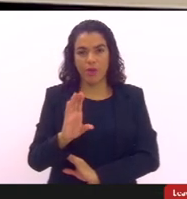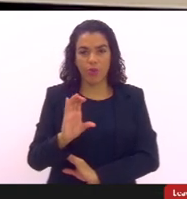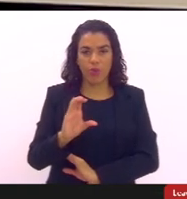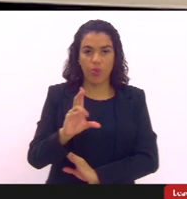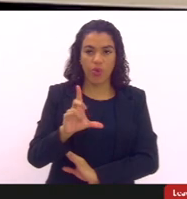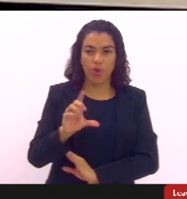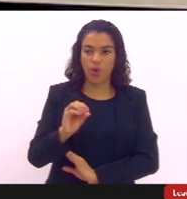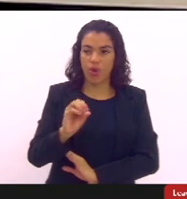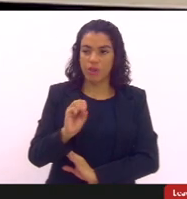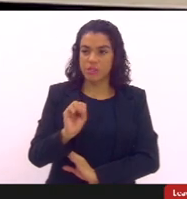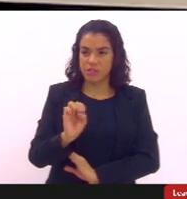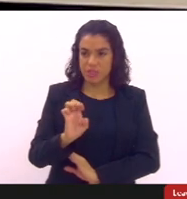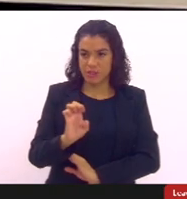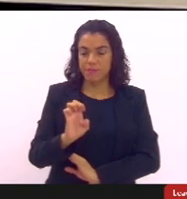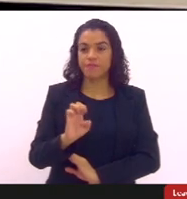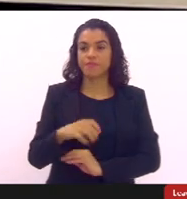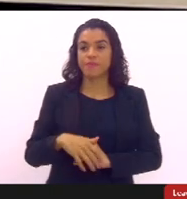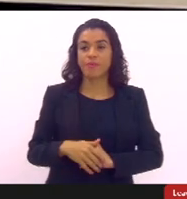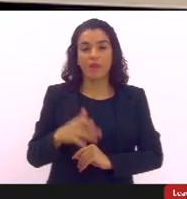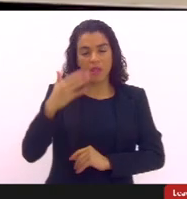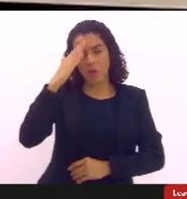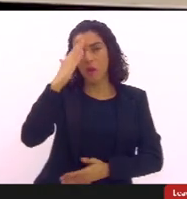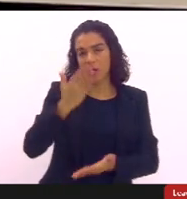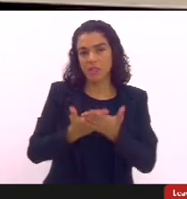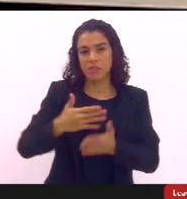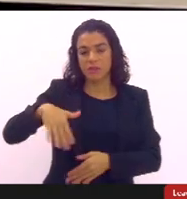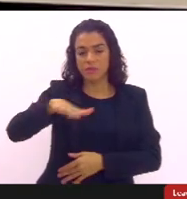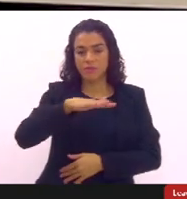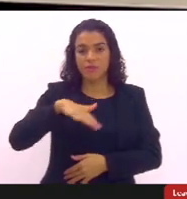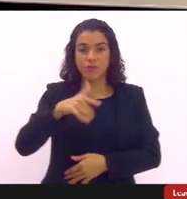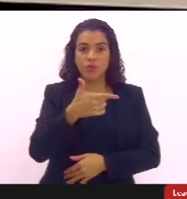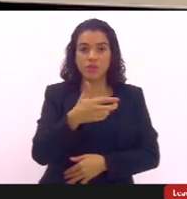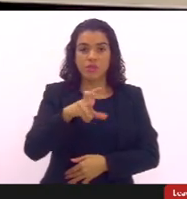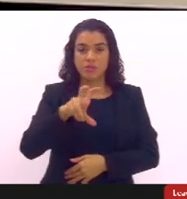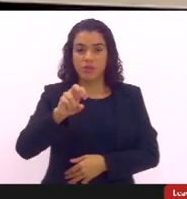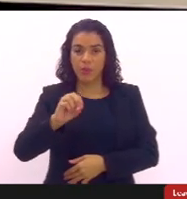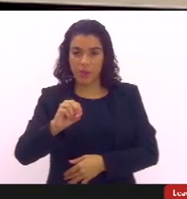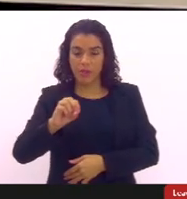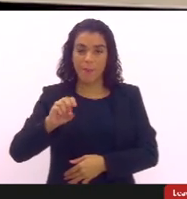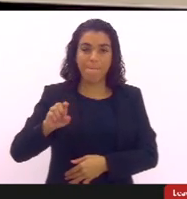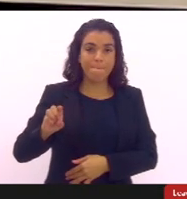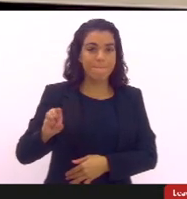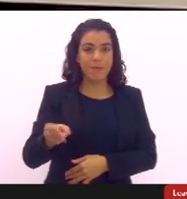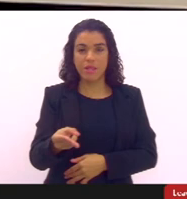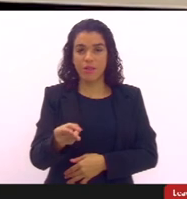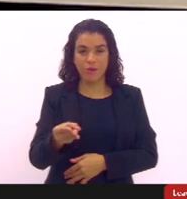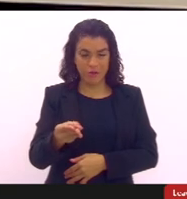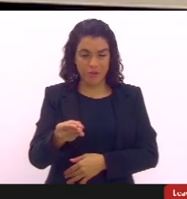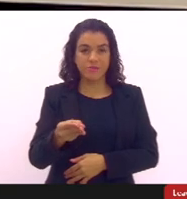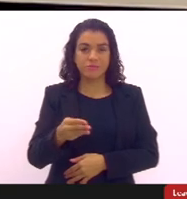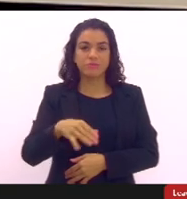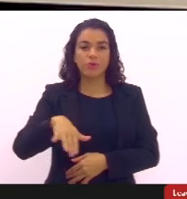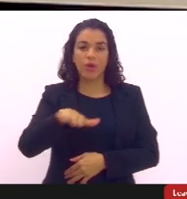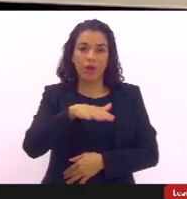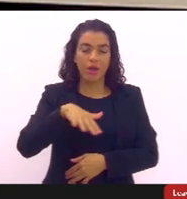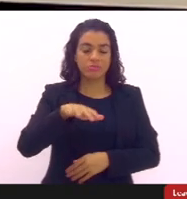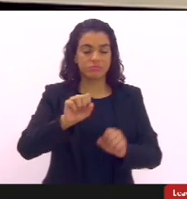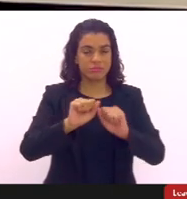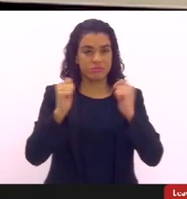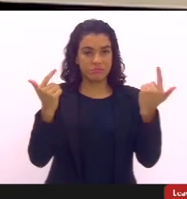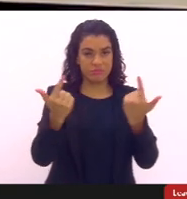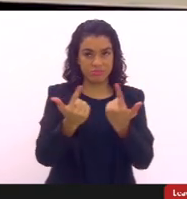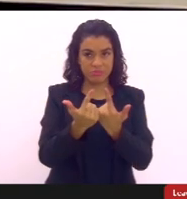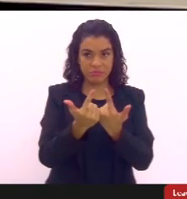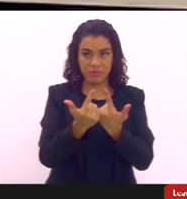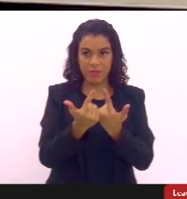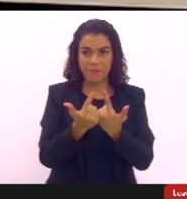ideias nesse sentido. Eu entendo que, no âmbito de um custeio de 250 milhões em 5 anos por parte da Assembleia Legislativa, não